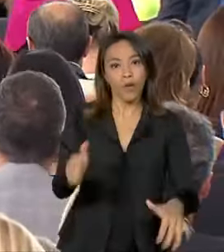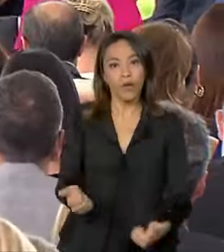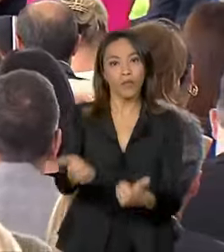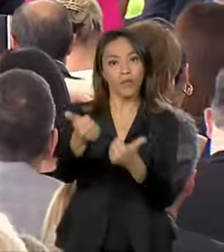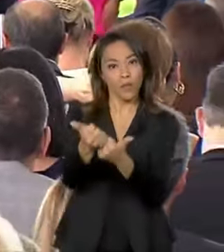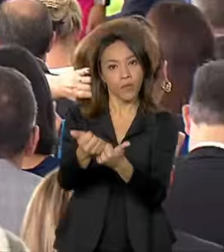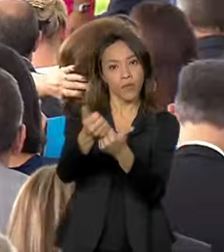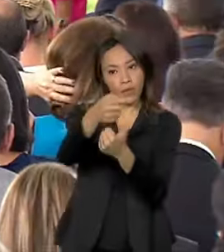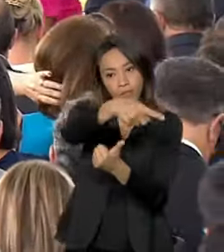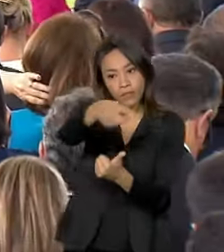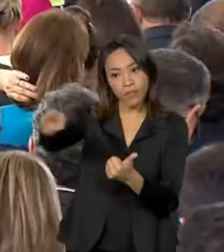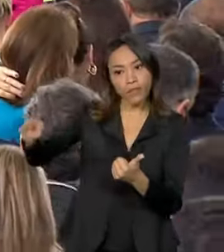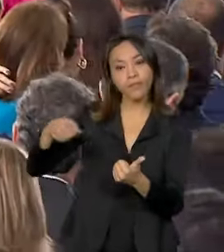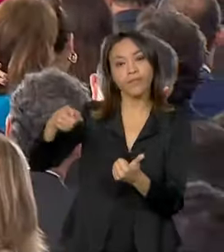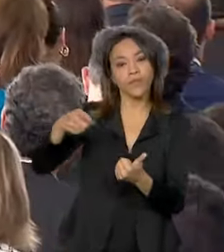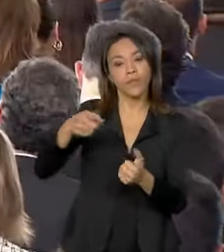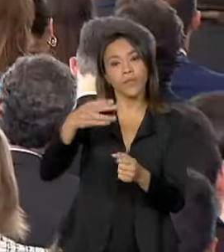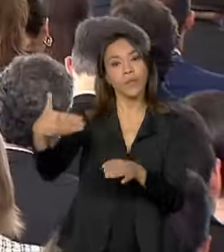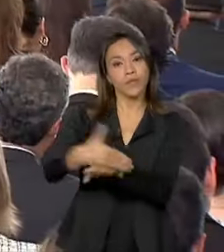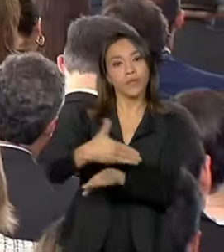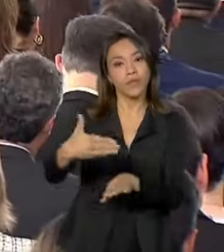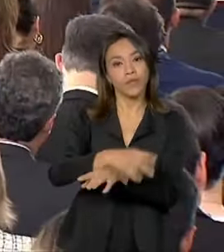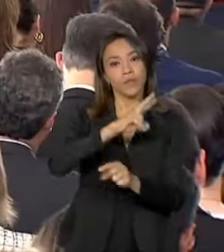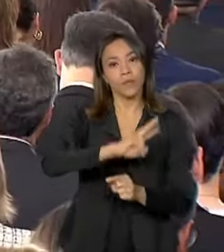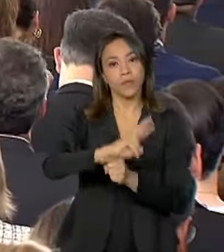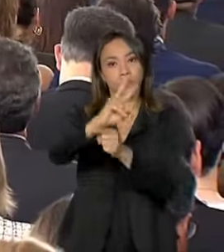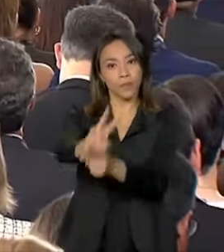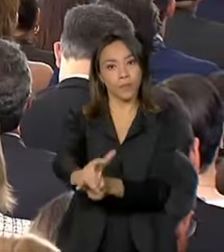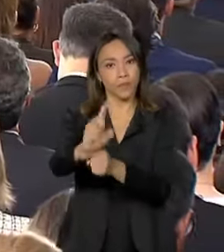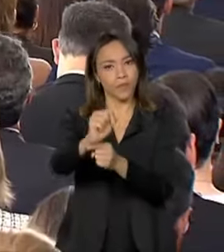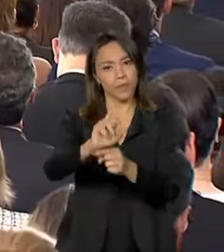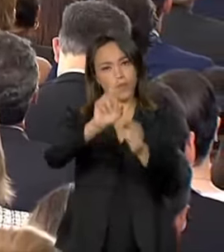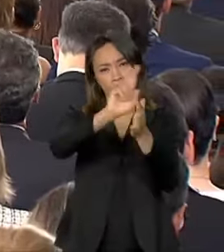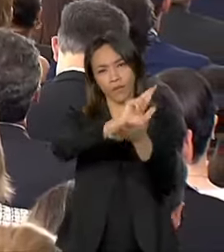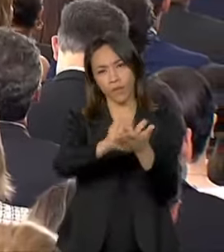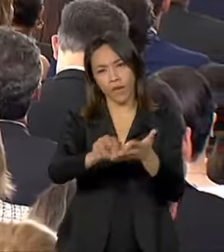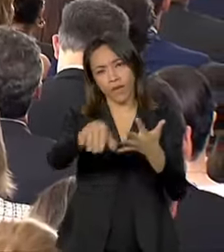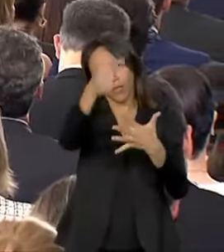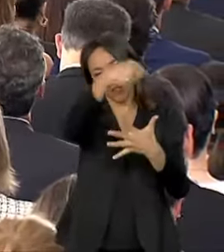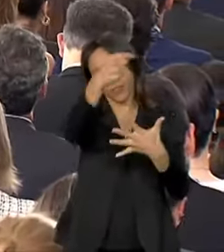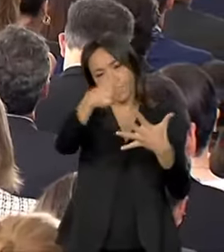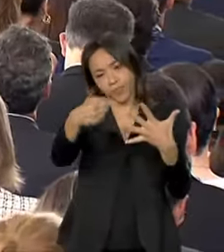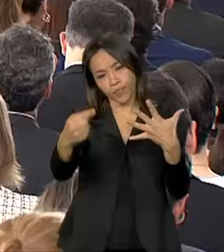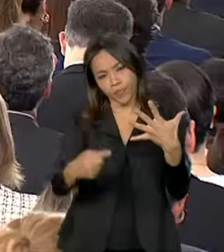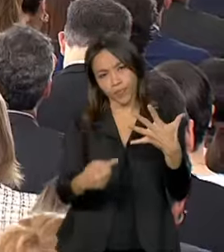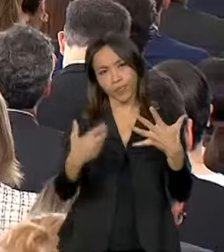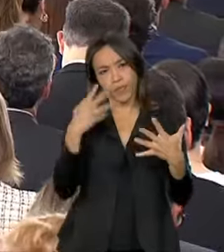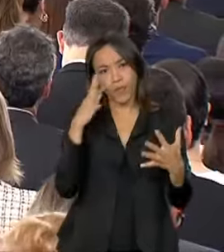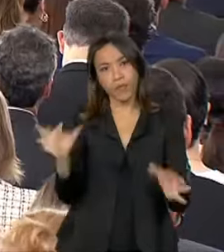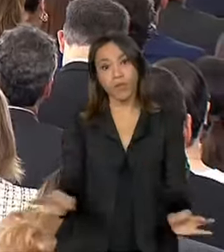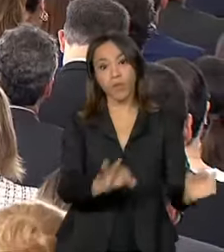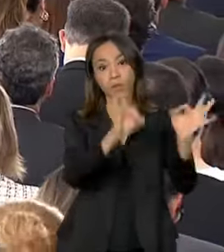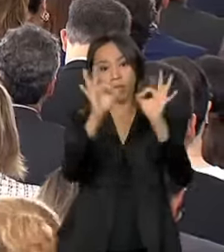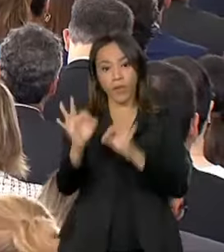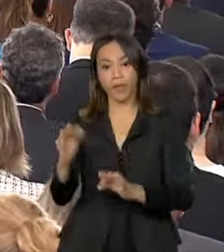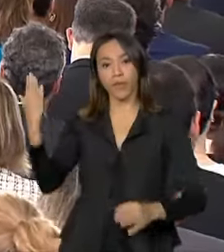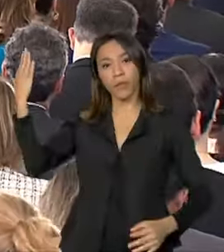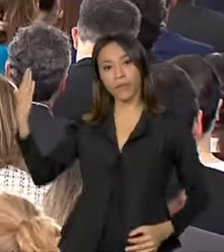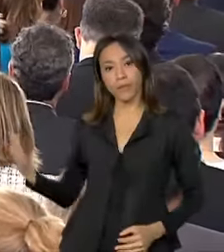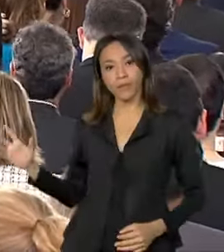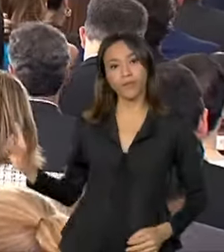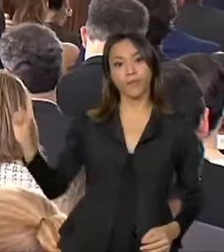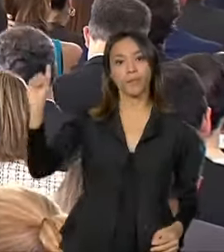crédito aqui no país. Um conjunto de senhoras iniciativas. Senhores, vamos observar. O presidente vamos acompanhar. Da República,